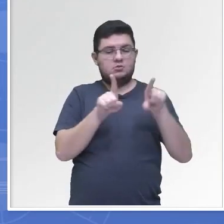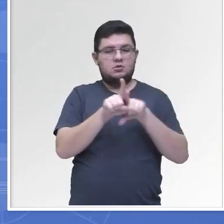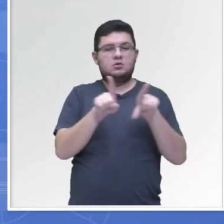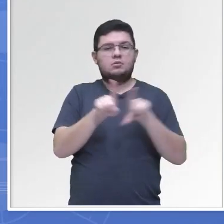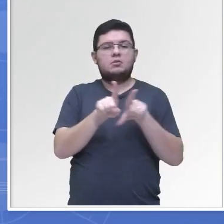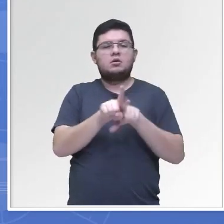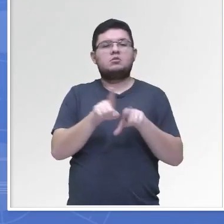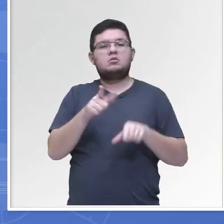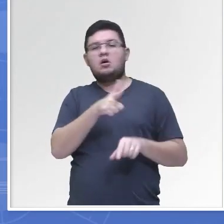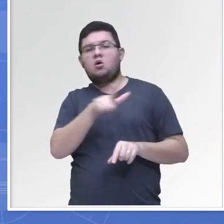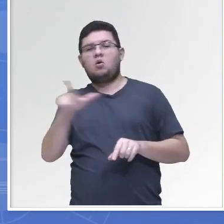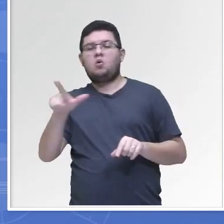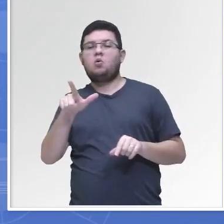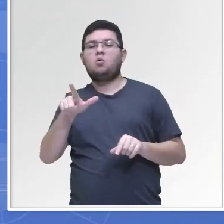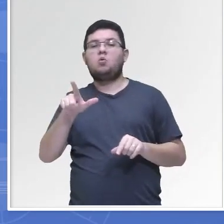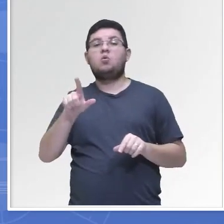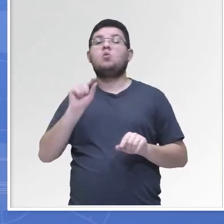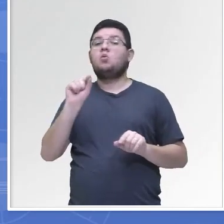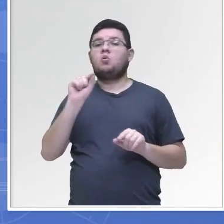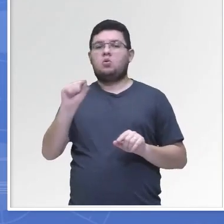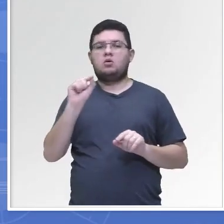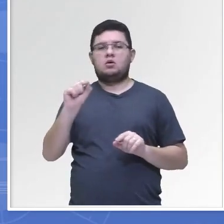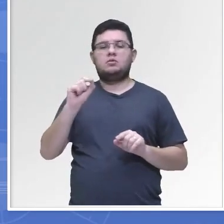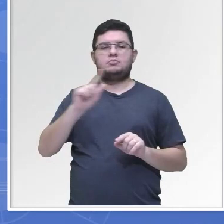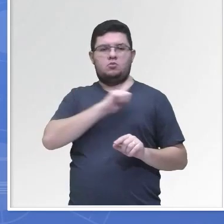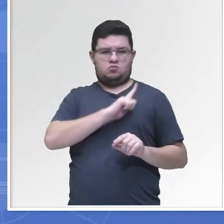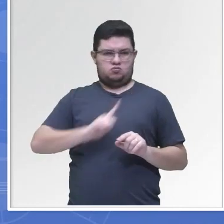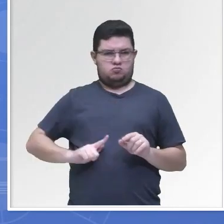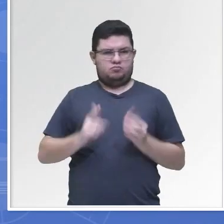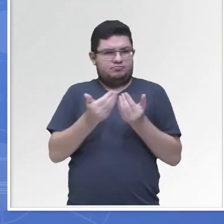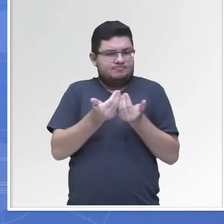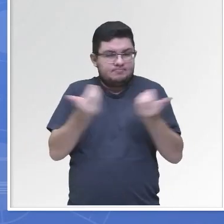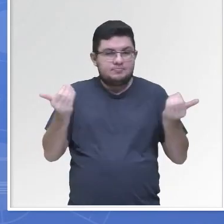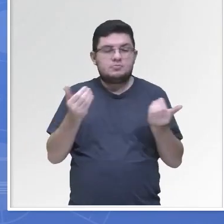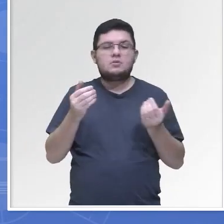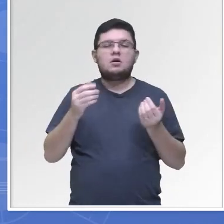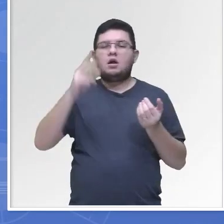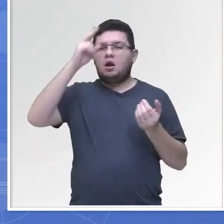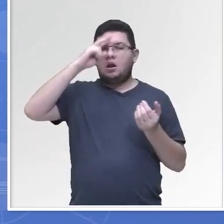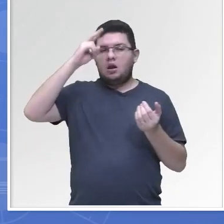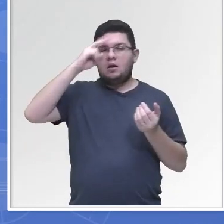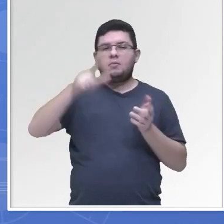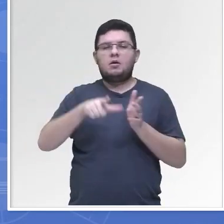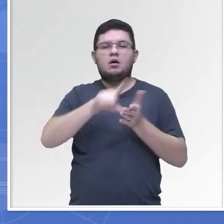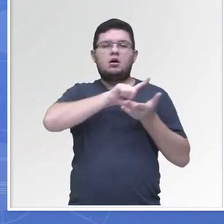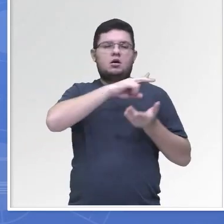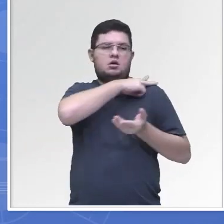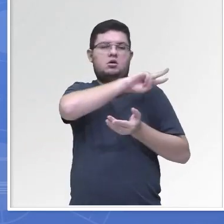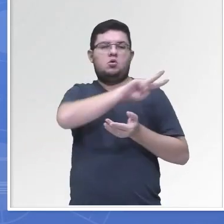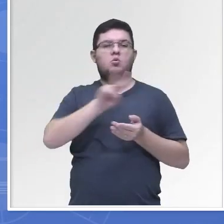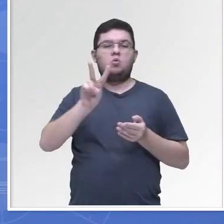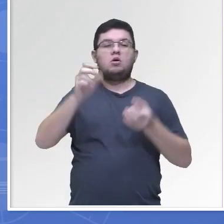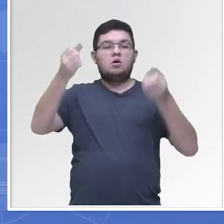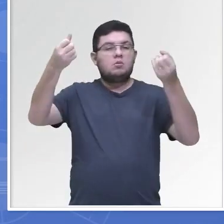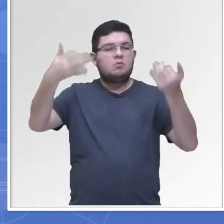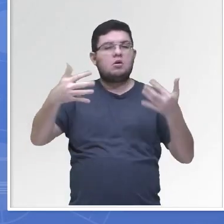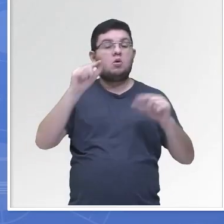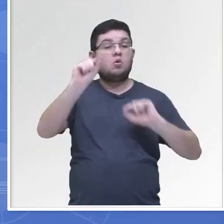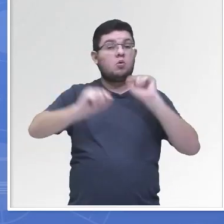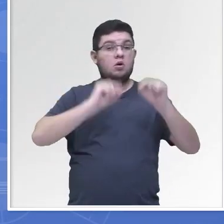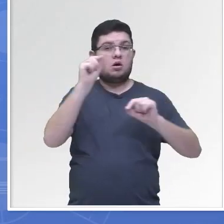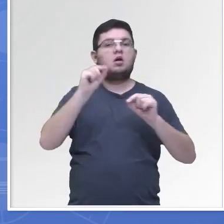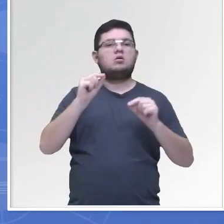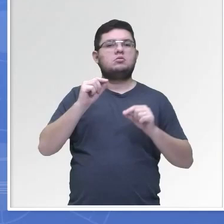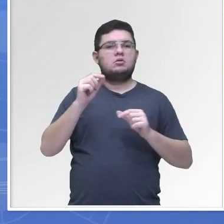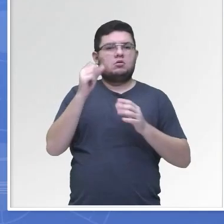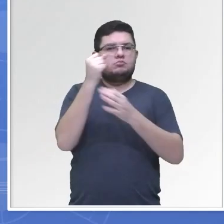percebeu que o absolutismo usa justamente disso, de associar o Estado à Igreja para se manter no controle. Enquanto a República que